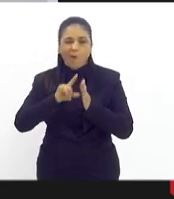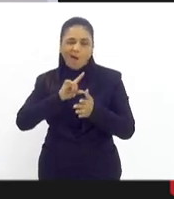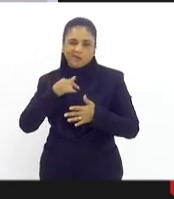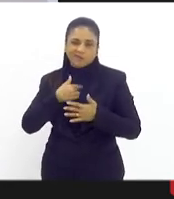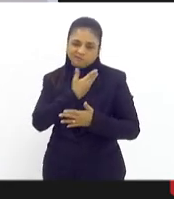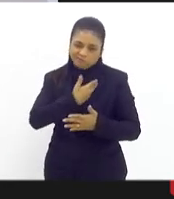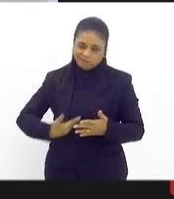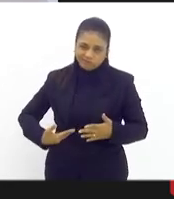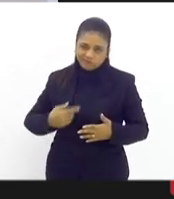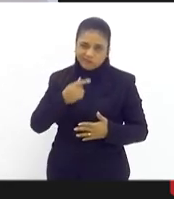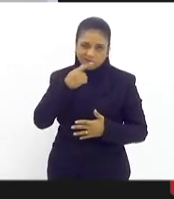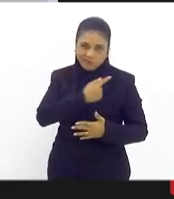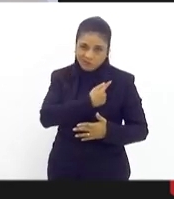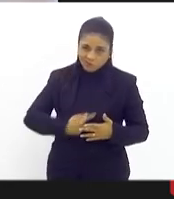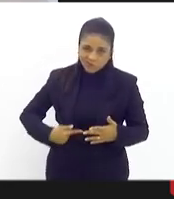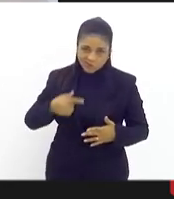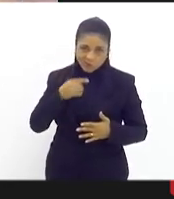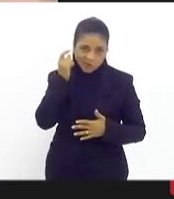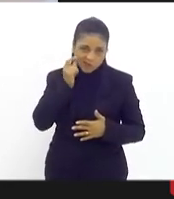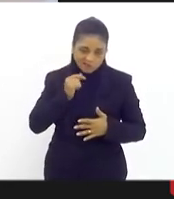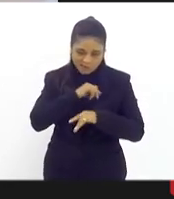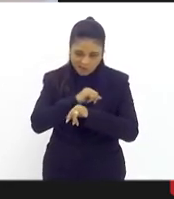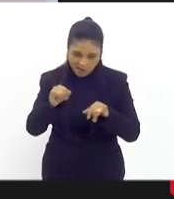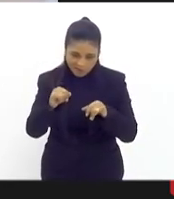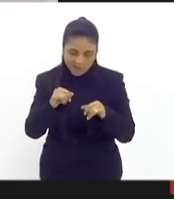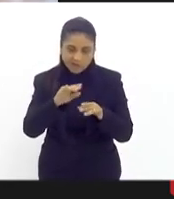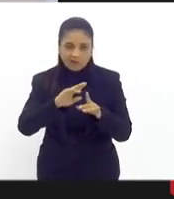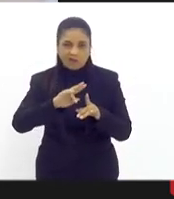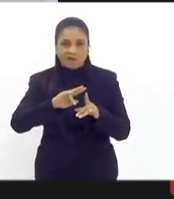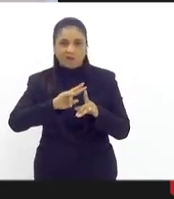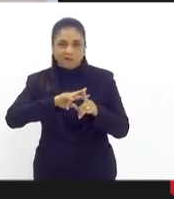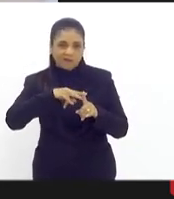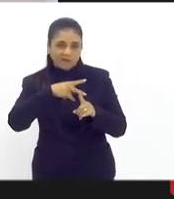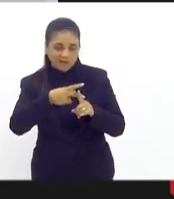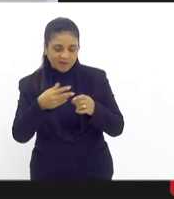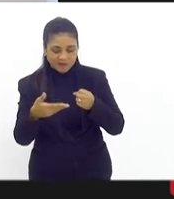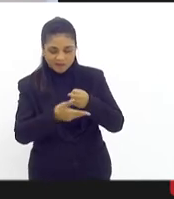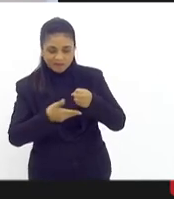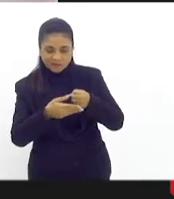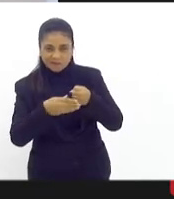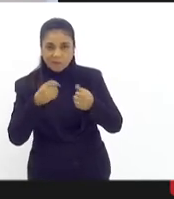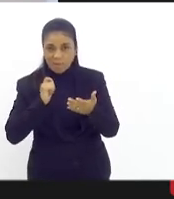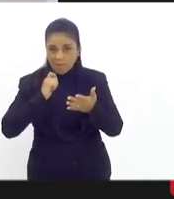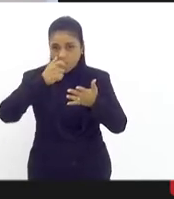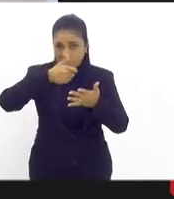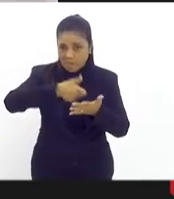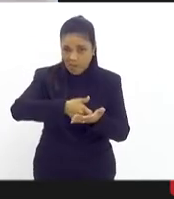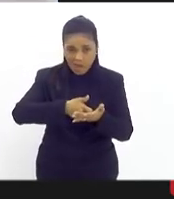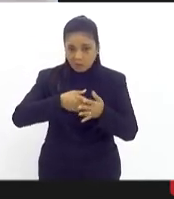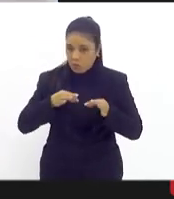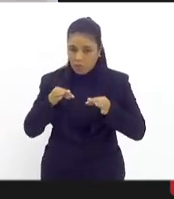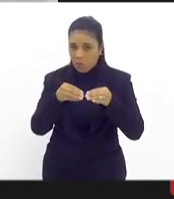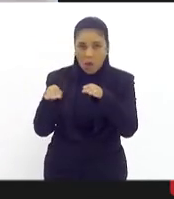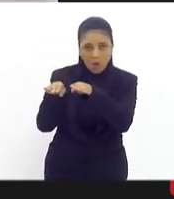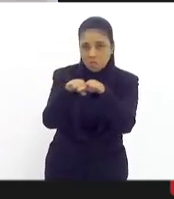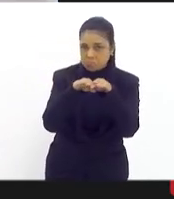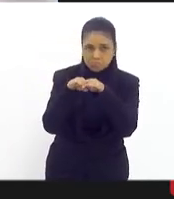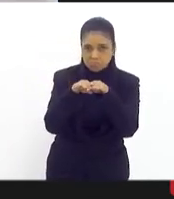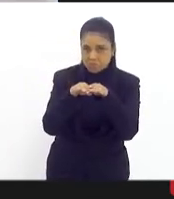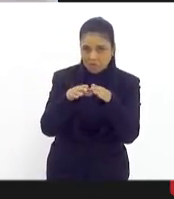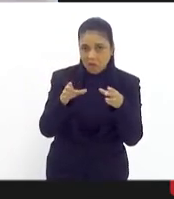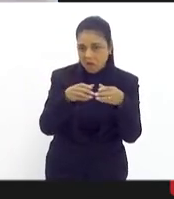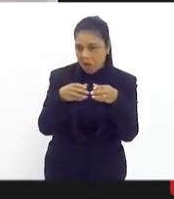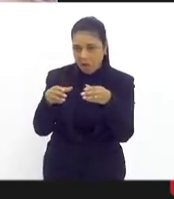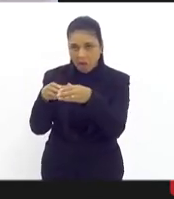a dificuldade e o problema que é essa sinalização dele de pagar o piso, que não é para todo mundo, não é da forma devida, enfim.